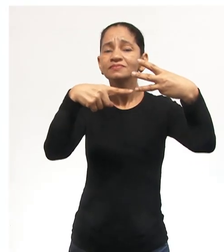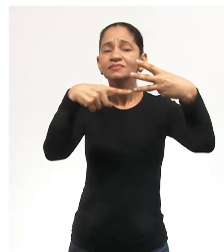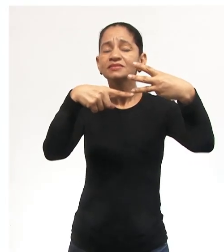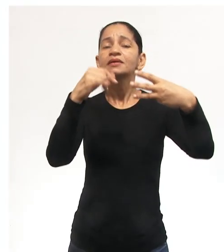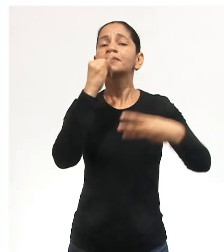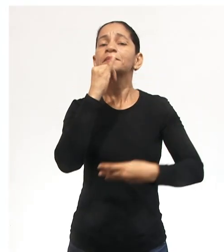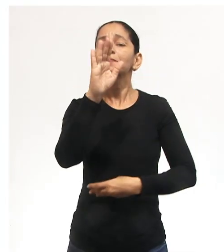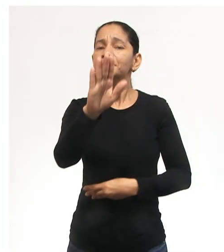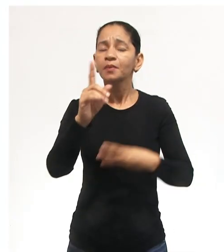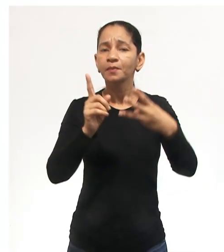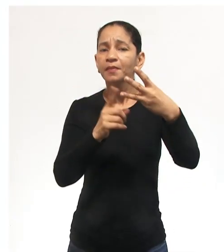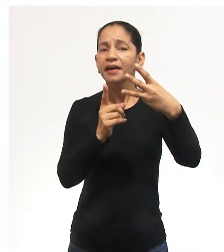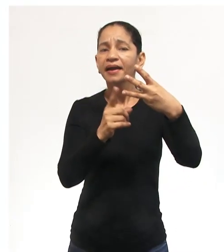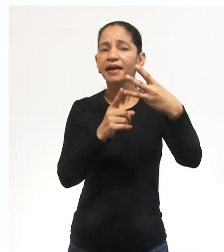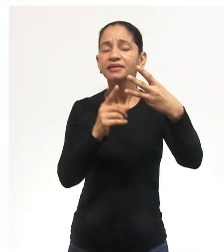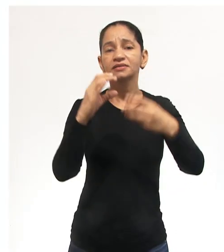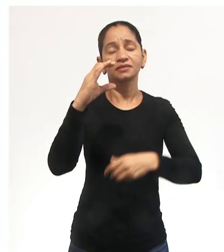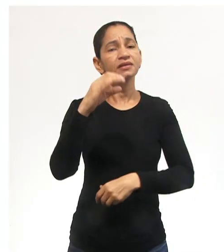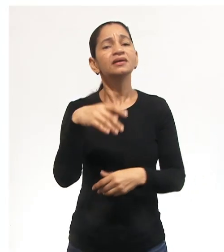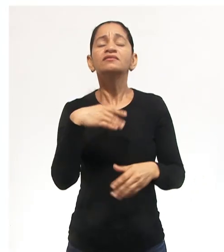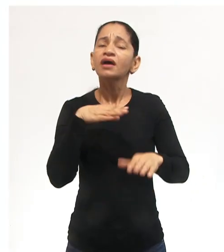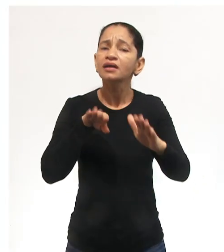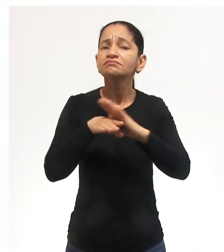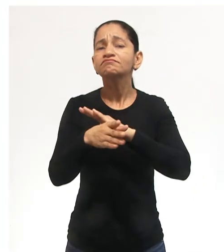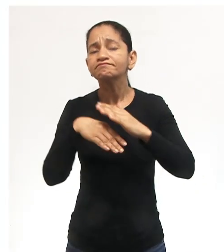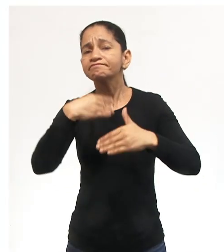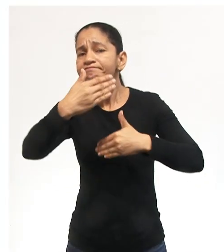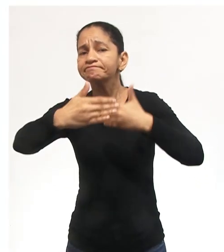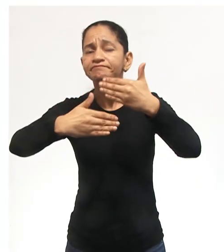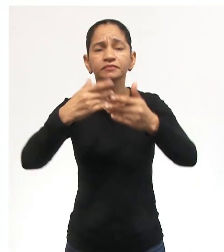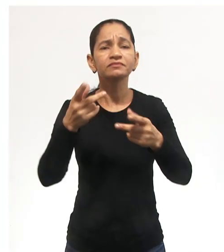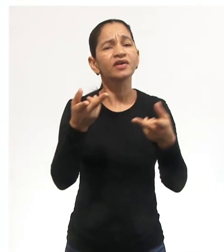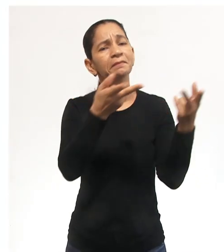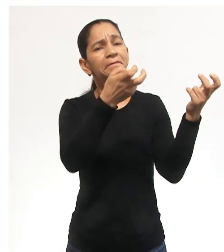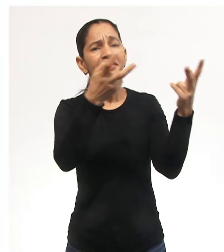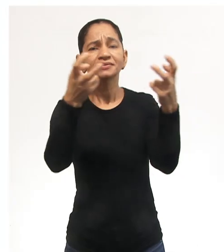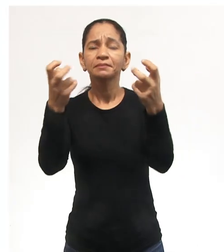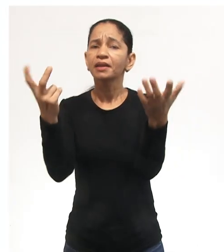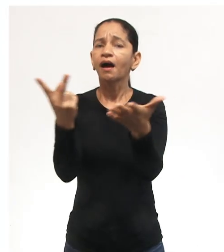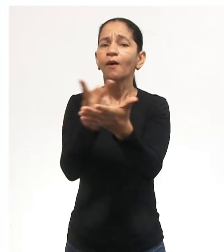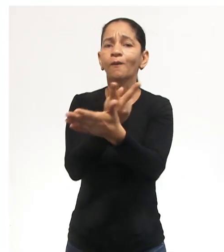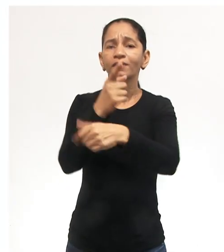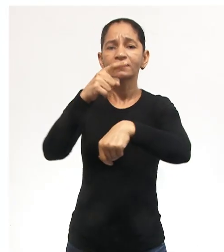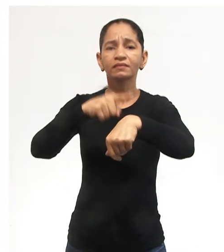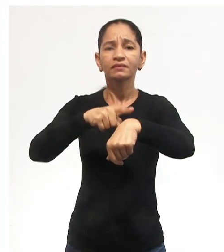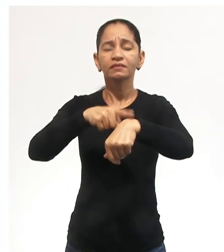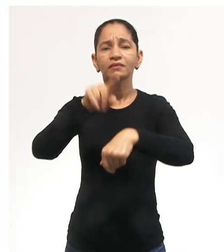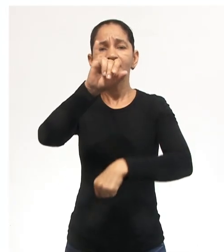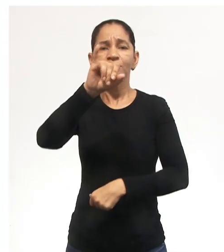de comércio eletrônico é o que a gente vem fazendo. A gente vê muito, né, isso acontecer, de consumidor para